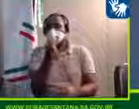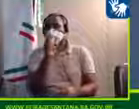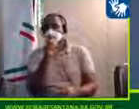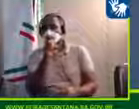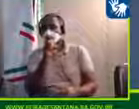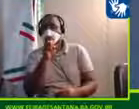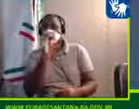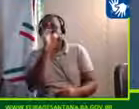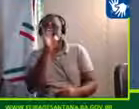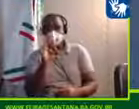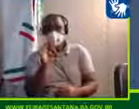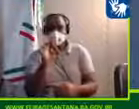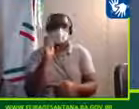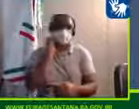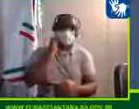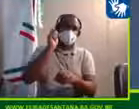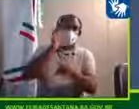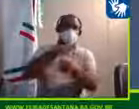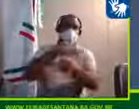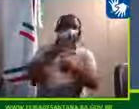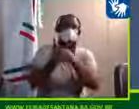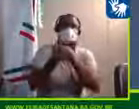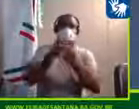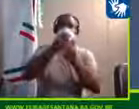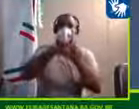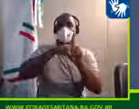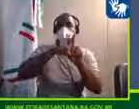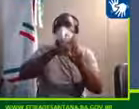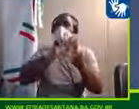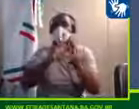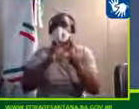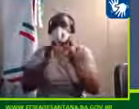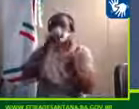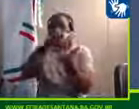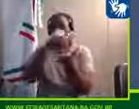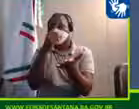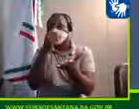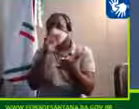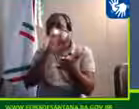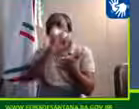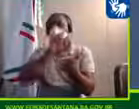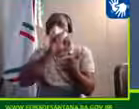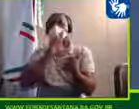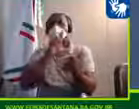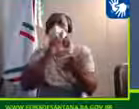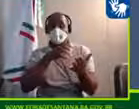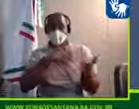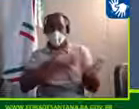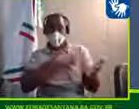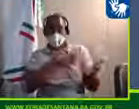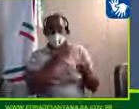1,65% de abril até julho, agora até o dia 18. Salvador tem